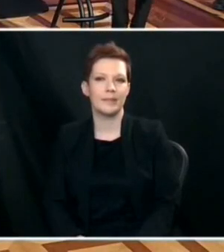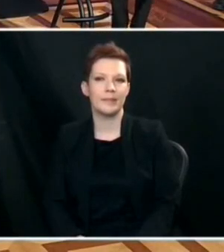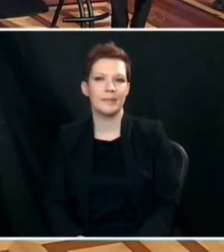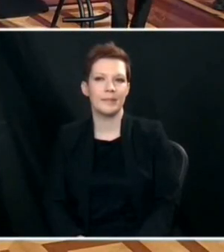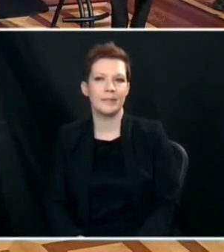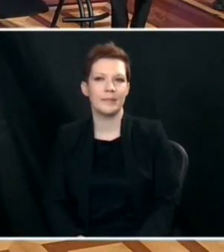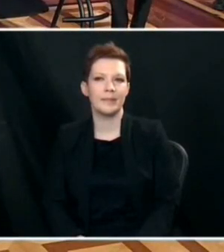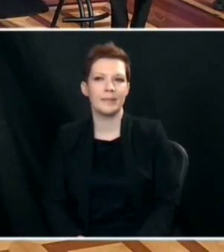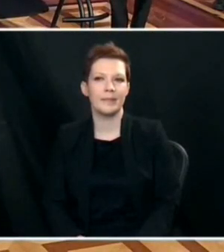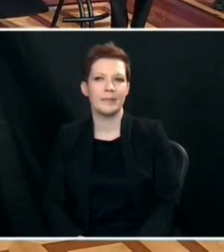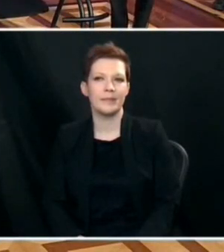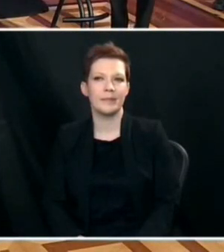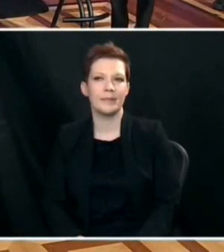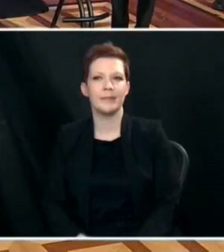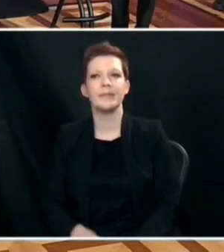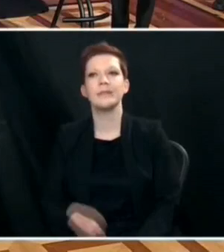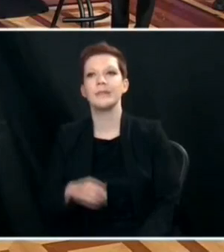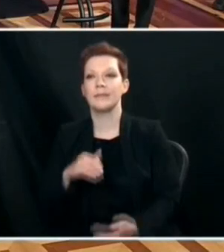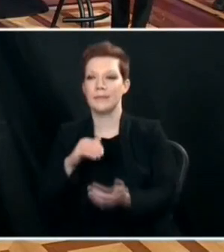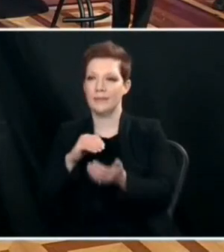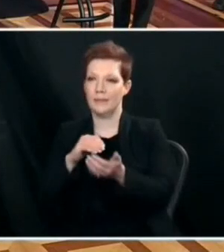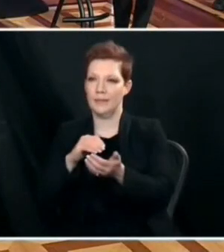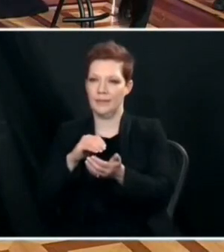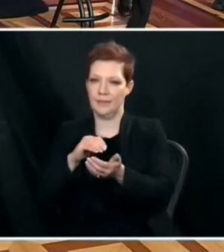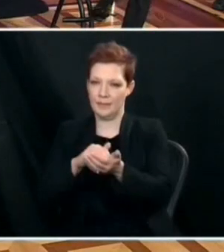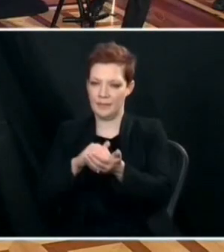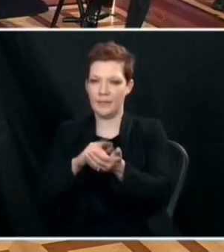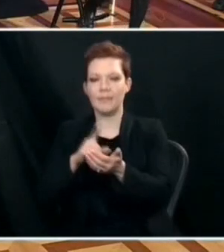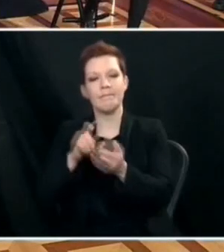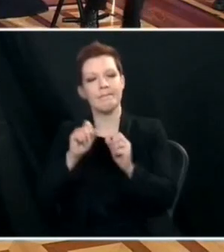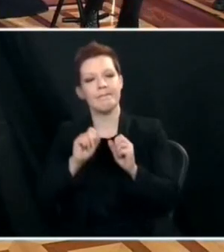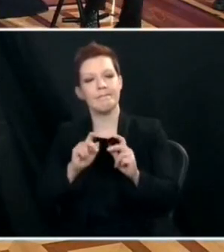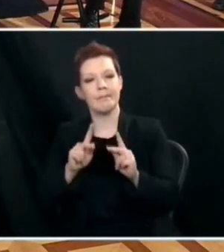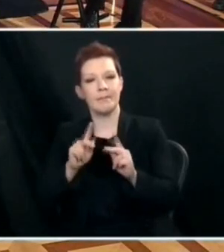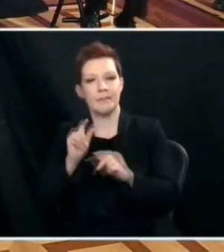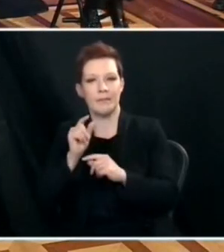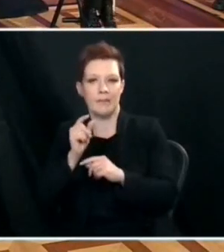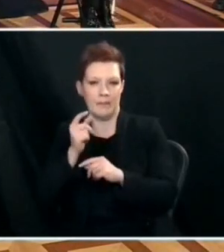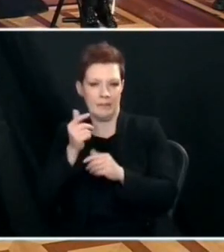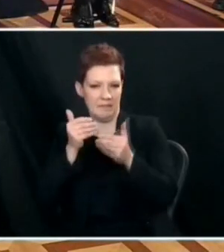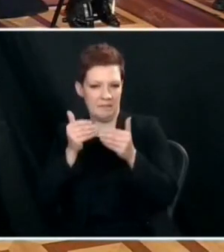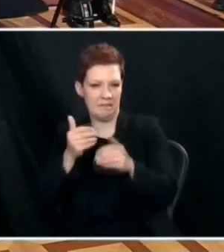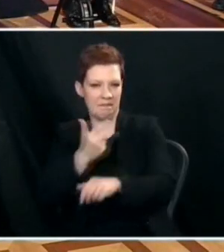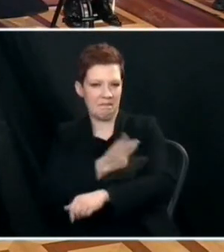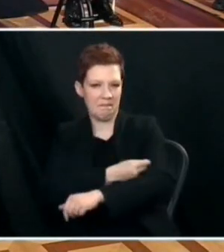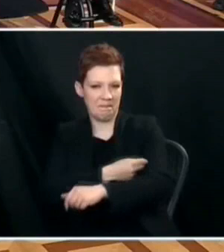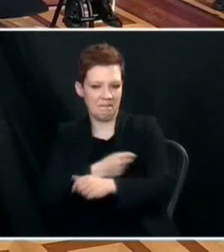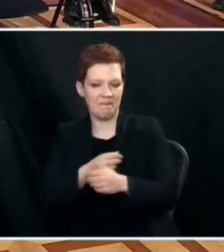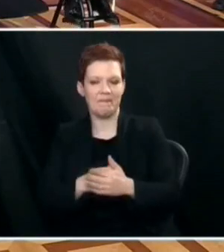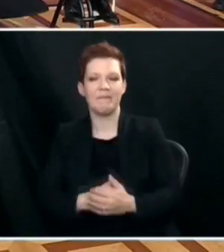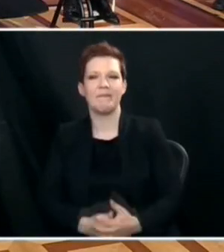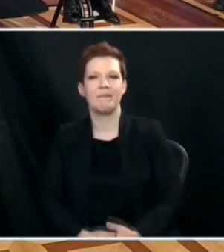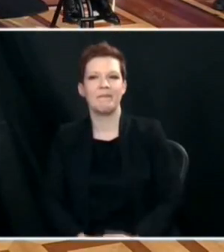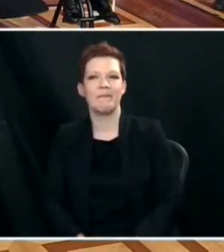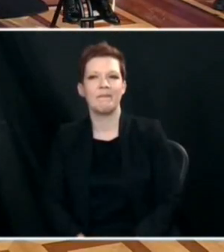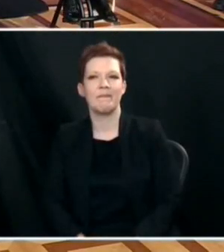do Governo dos Estados Unidos a receber a vacina para covid-19 em cerimônia na Casa Branca onde ele tomou a primeira dose